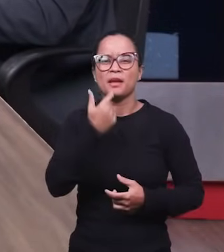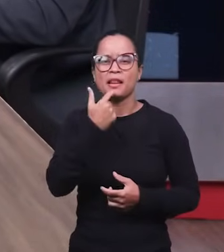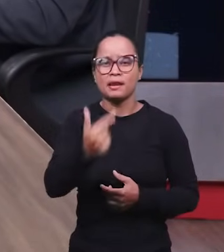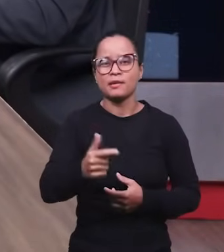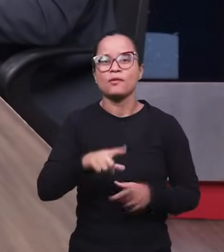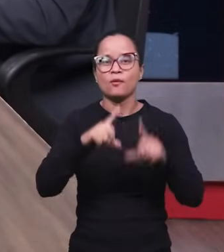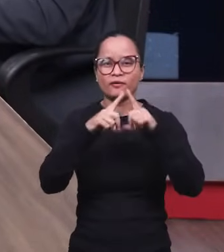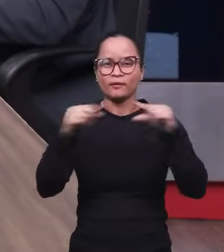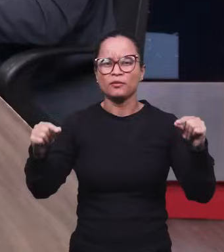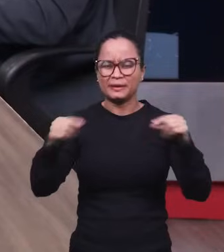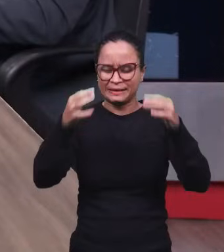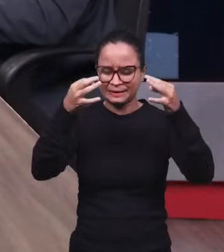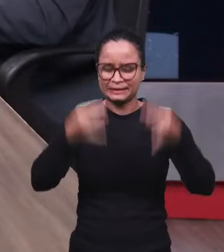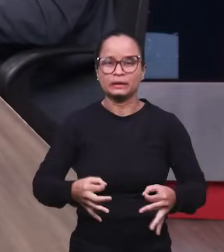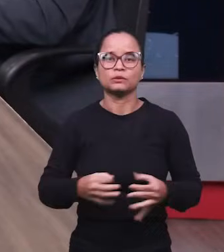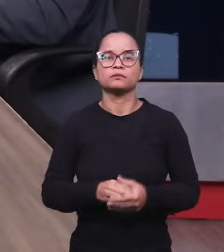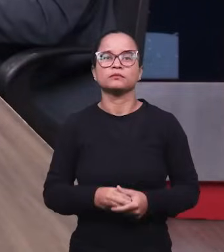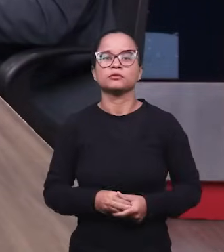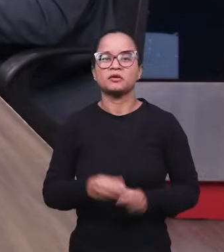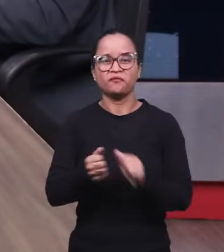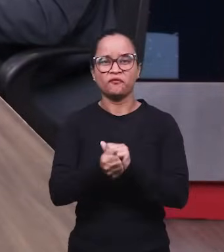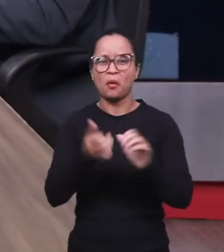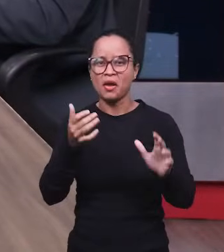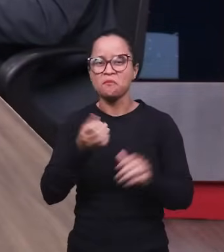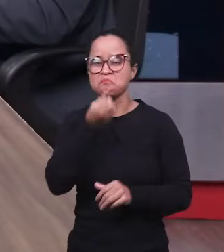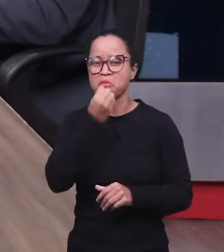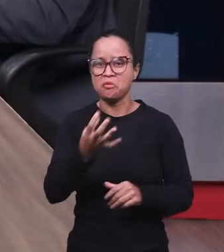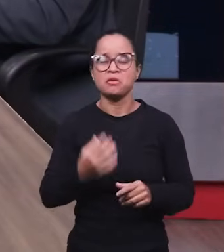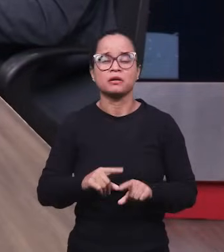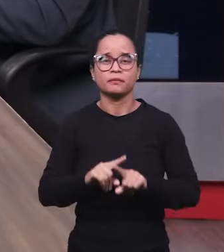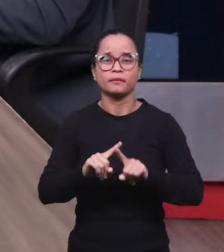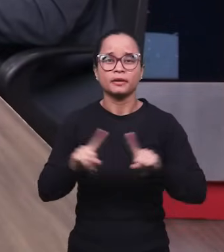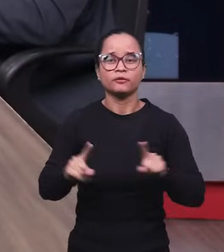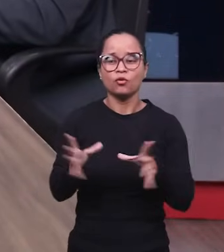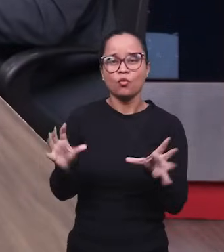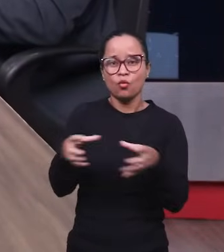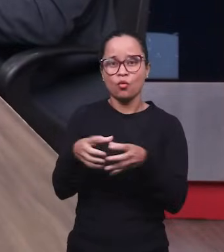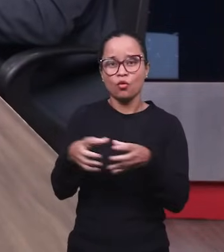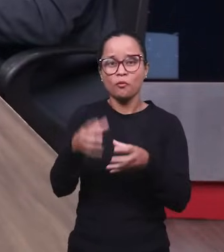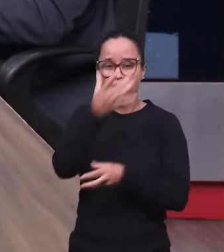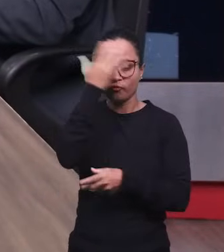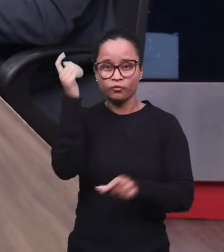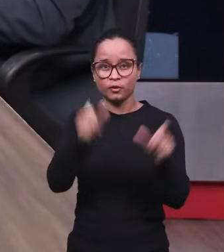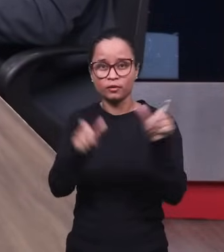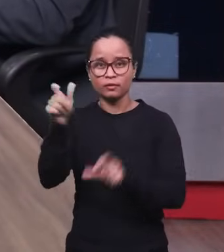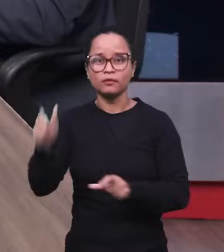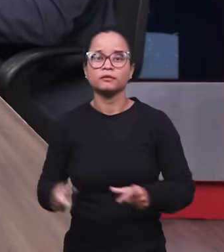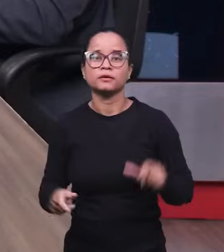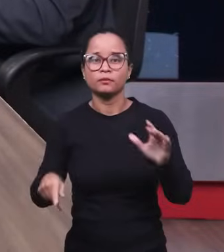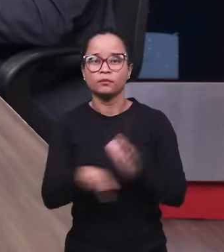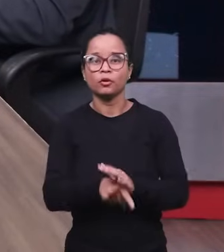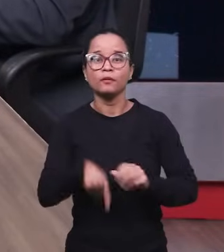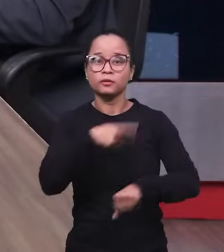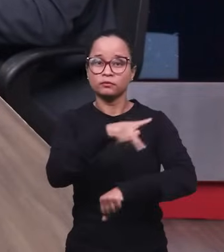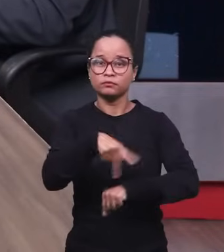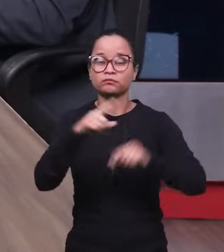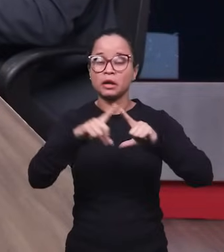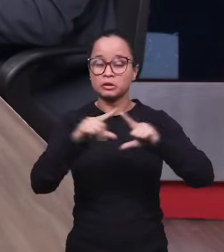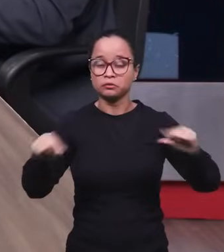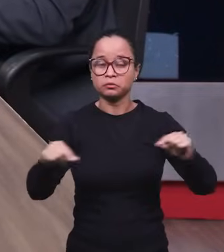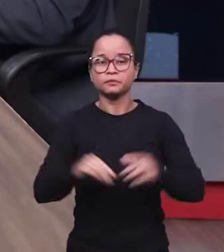Certo. E o pastor Kawai, traduzindo ali, tinha um grupo ali de pessoas japonesas